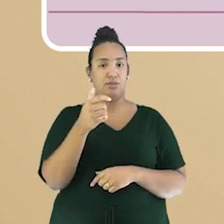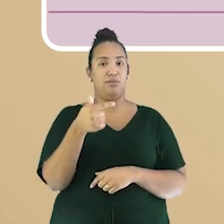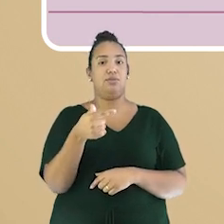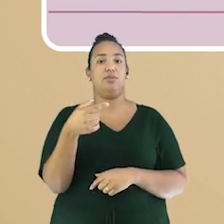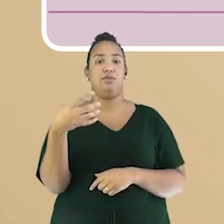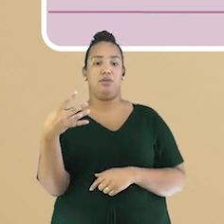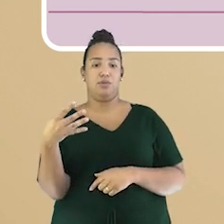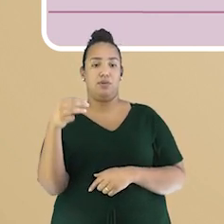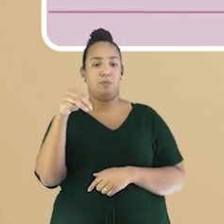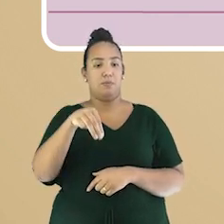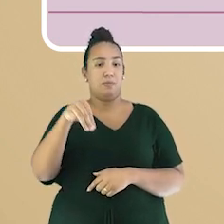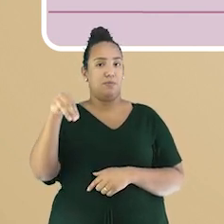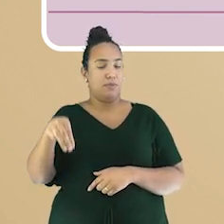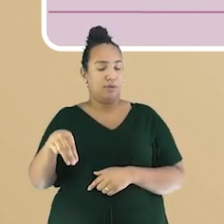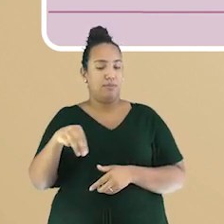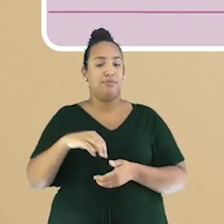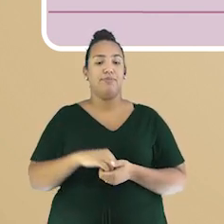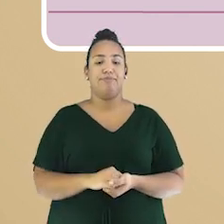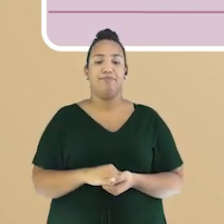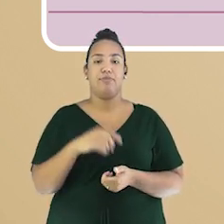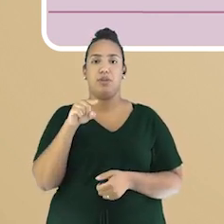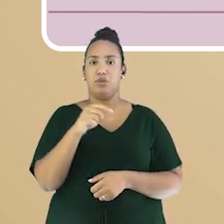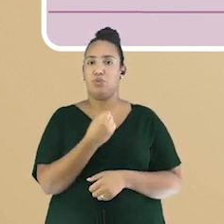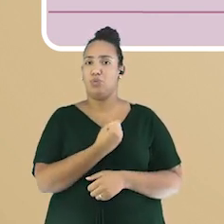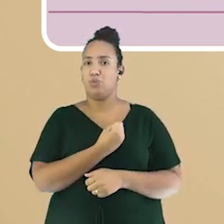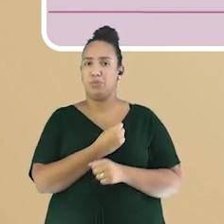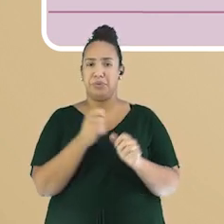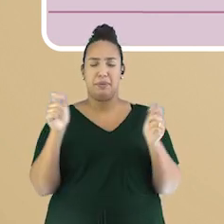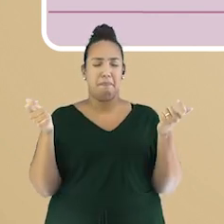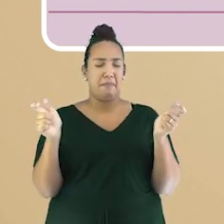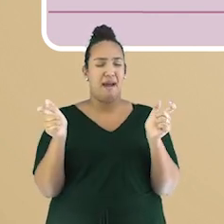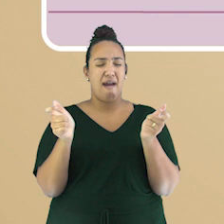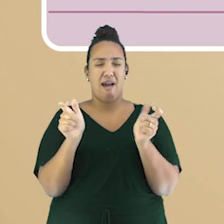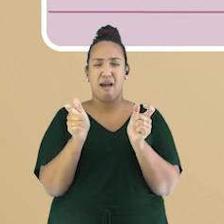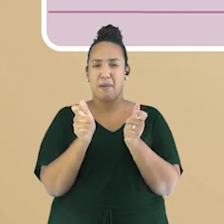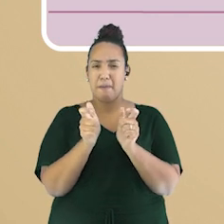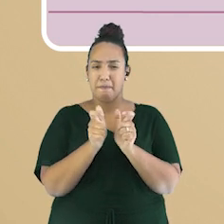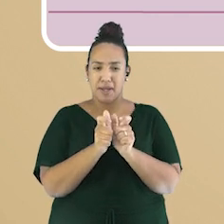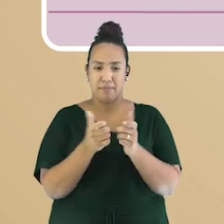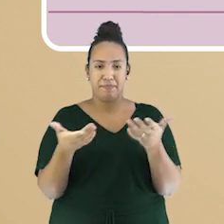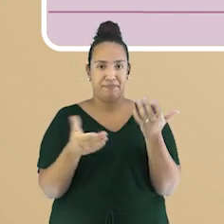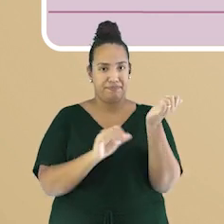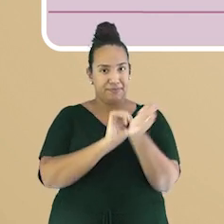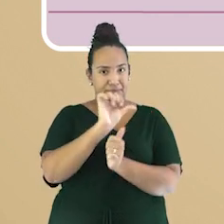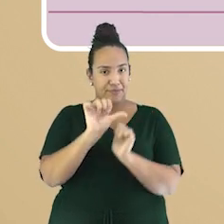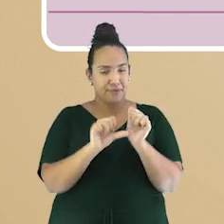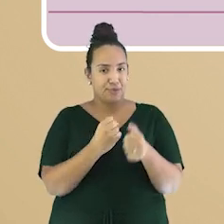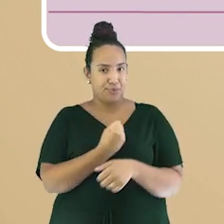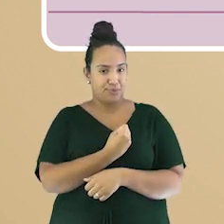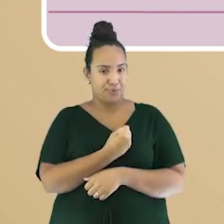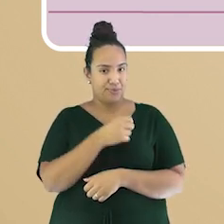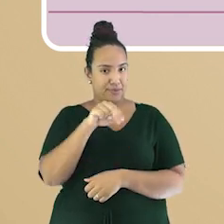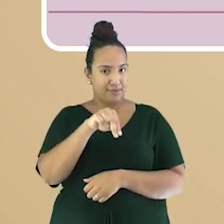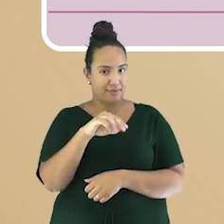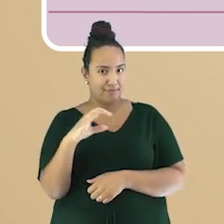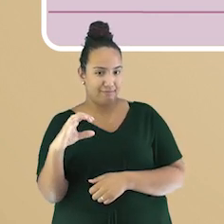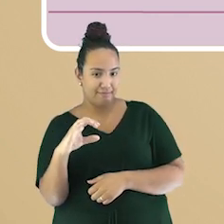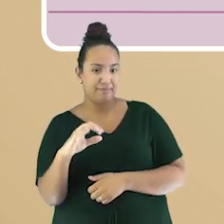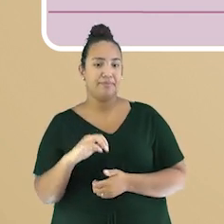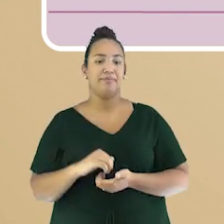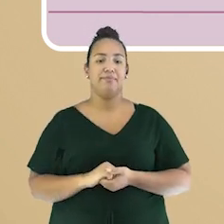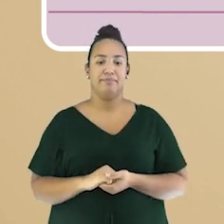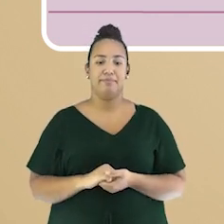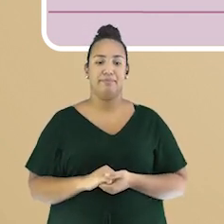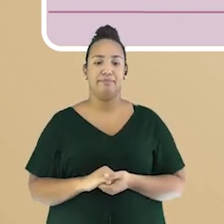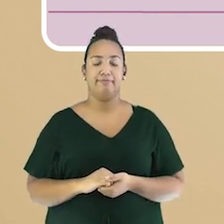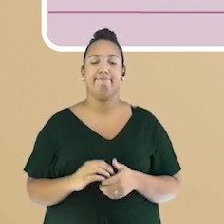0,074 milímetros e esse é um número muito pequeno. Vamos transformar esse número em notação científica?